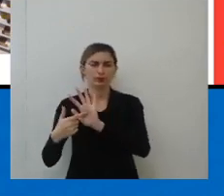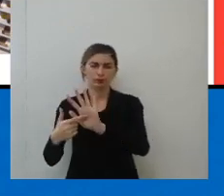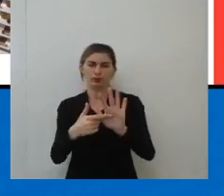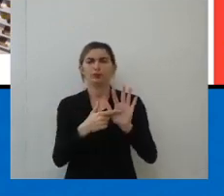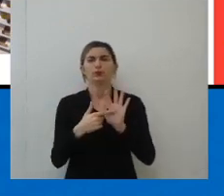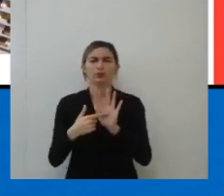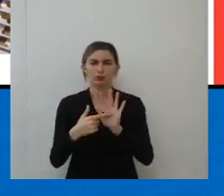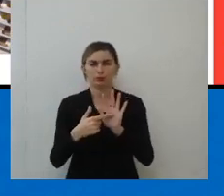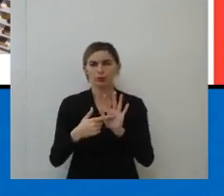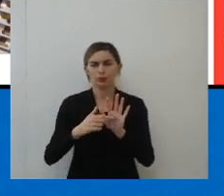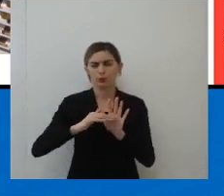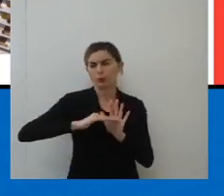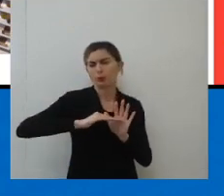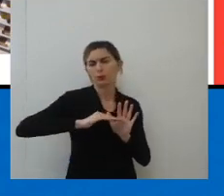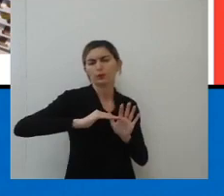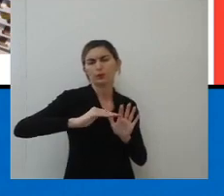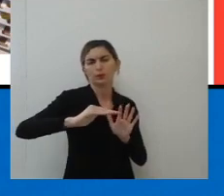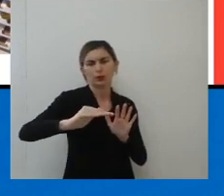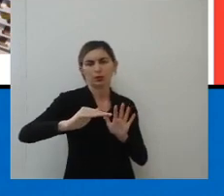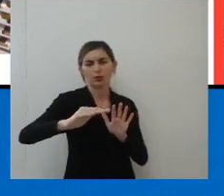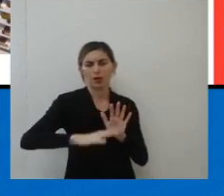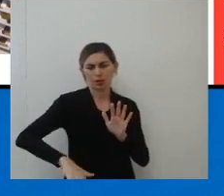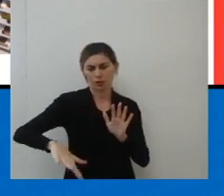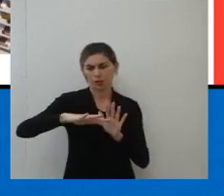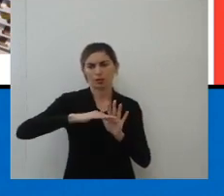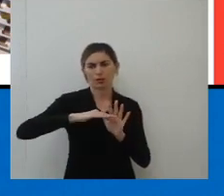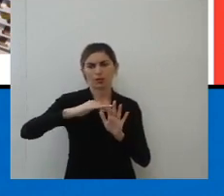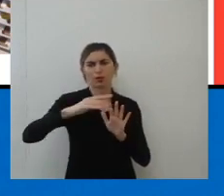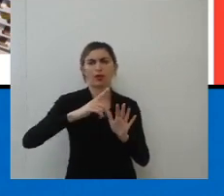apresenta uma dimensão plana. E aí eu tenho uma